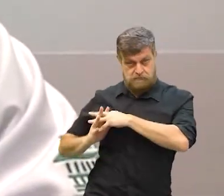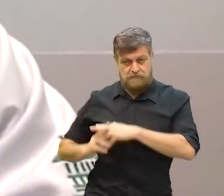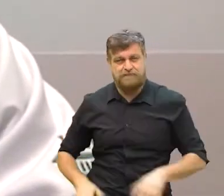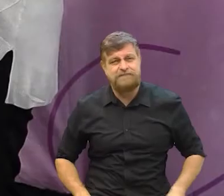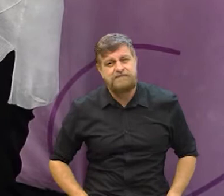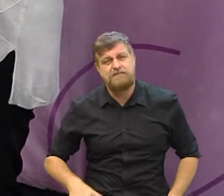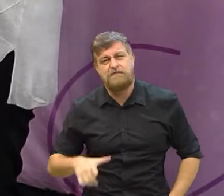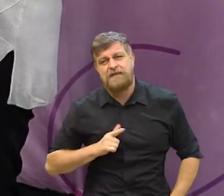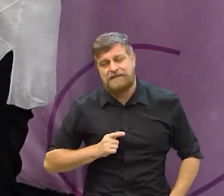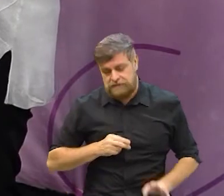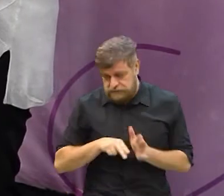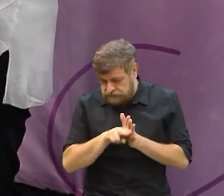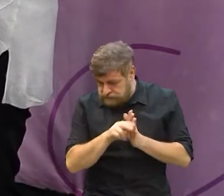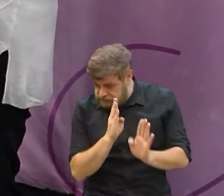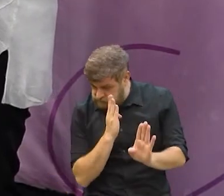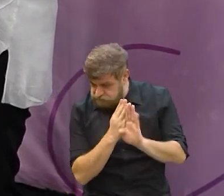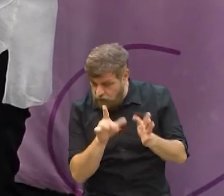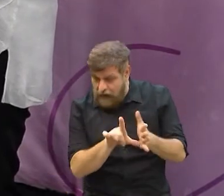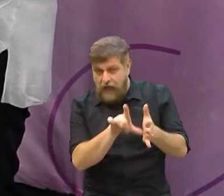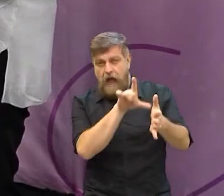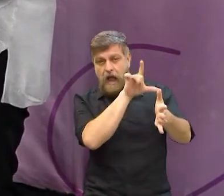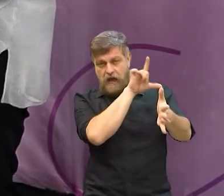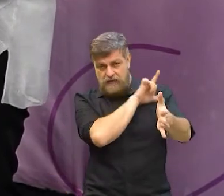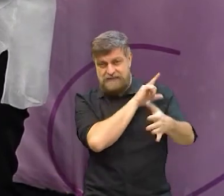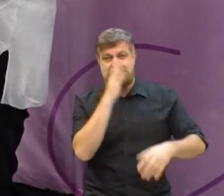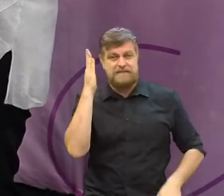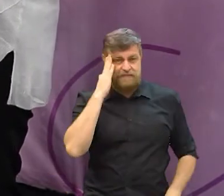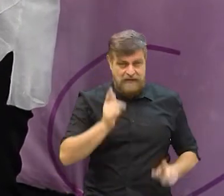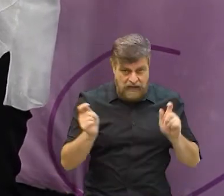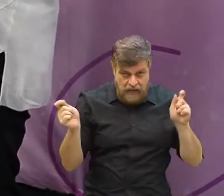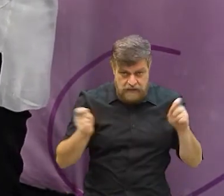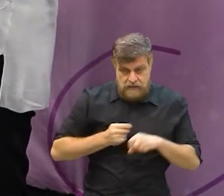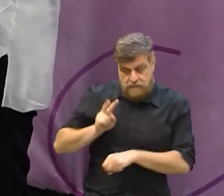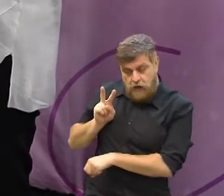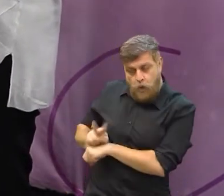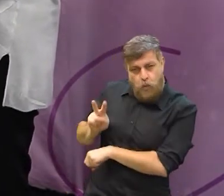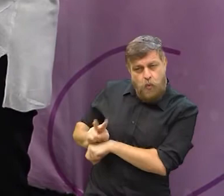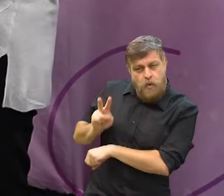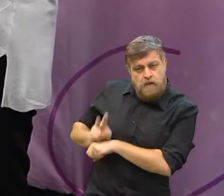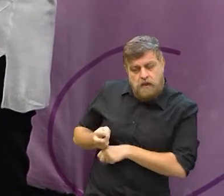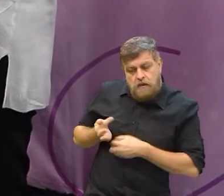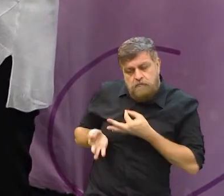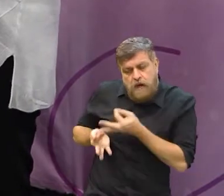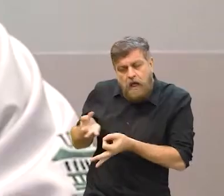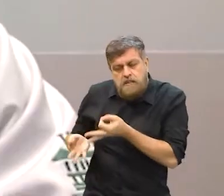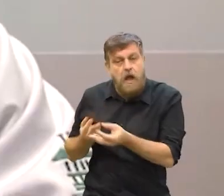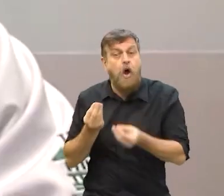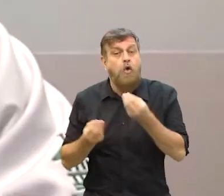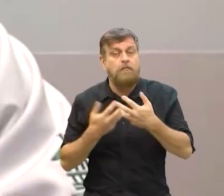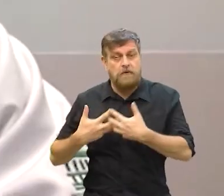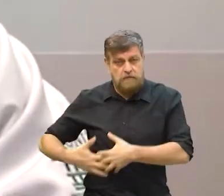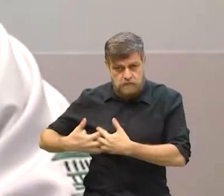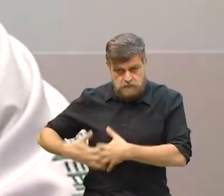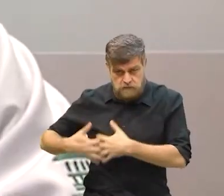renal. Se diagnosticado bem antes, precoce, é possível tratar? Como que funciona?